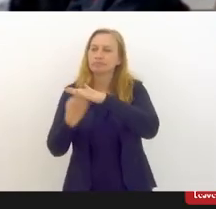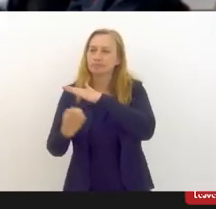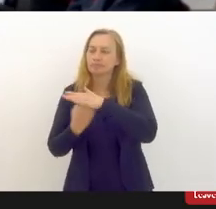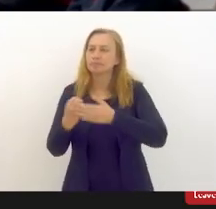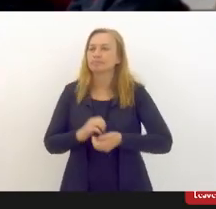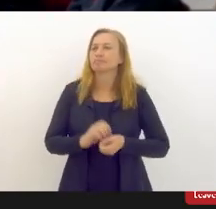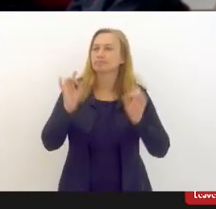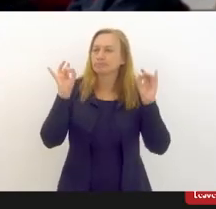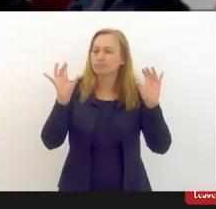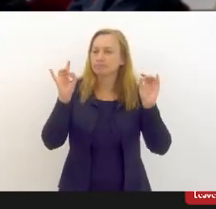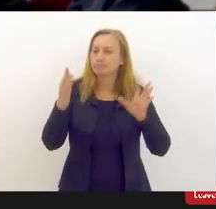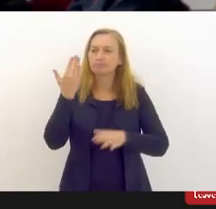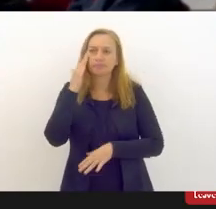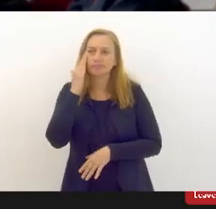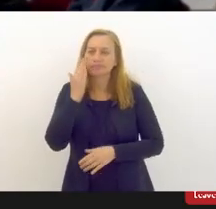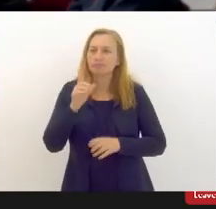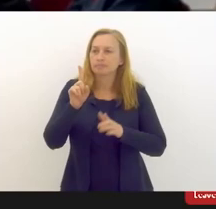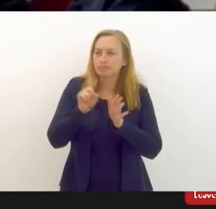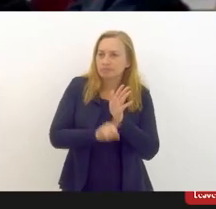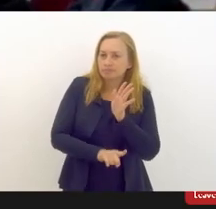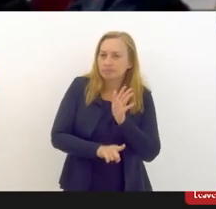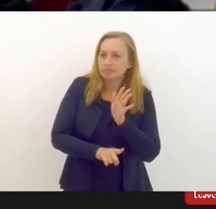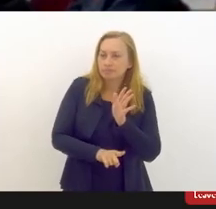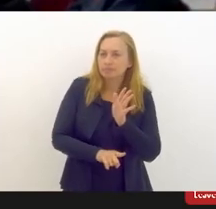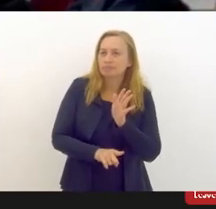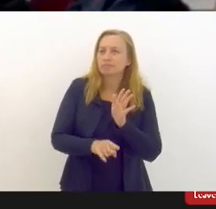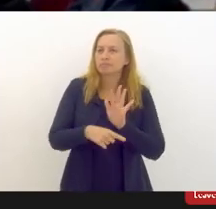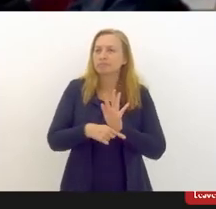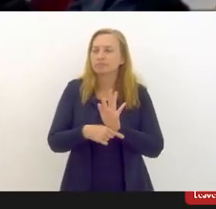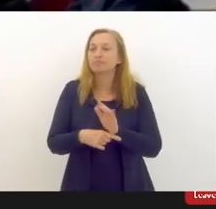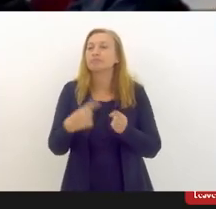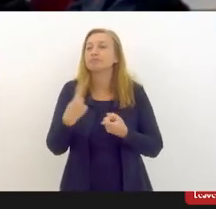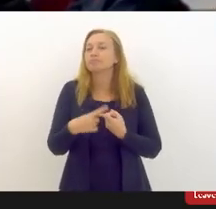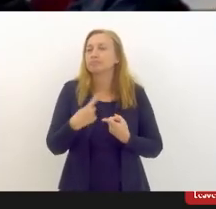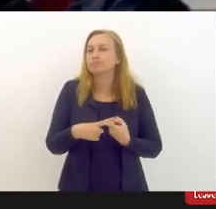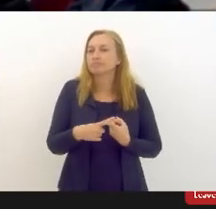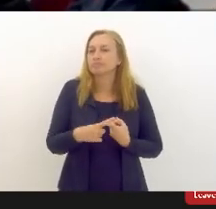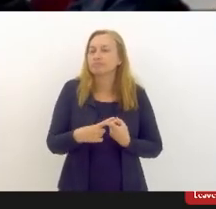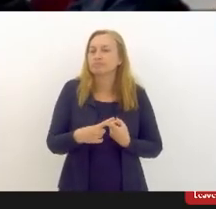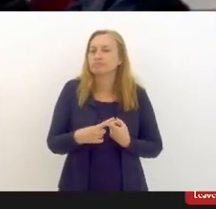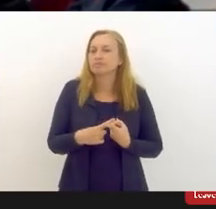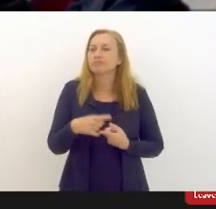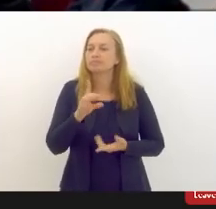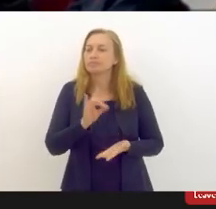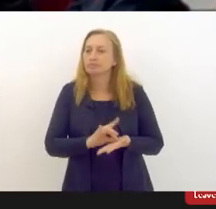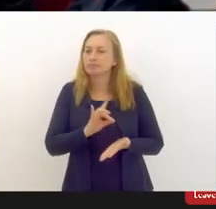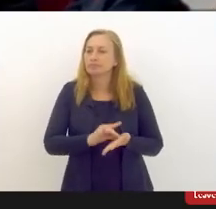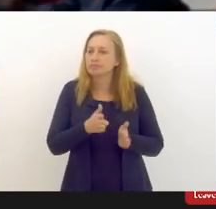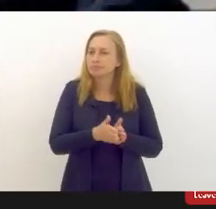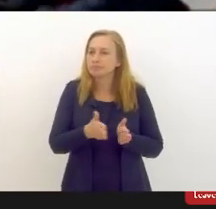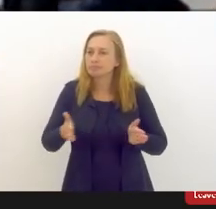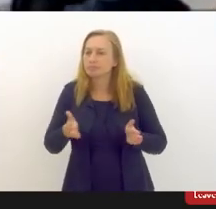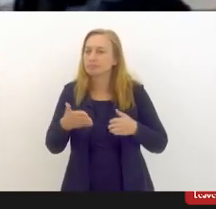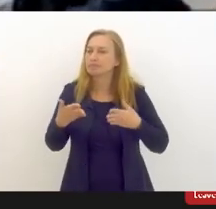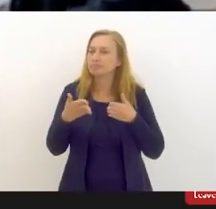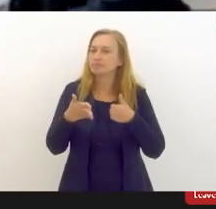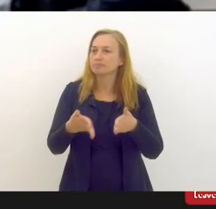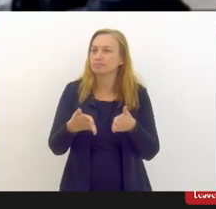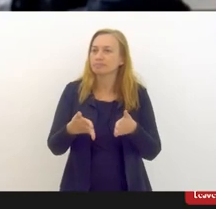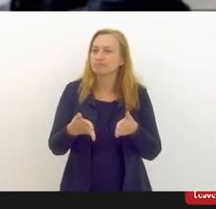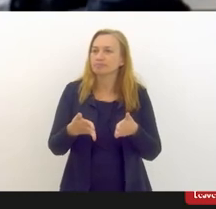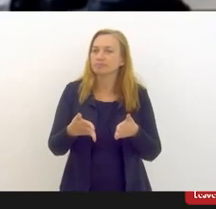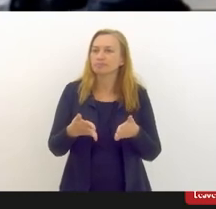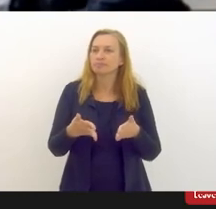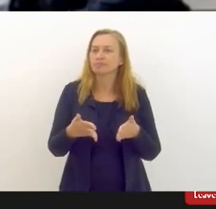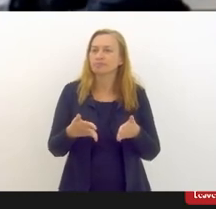isso, no nosso entendimento, vai diminuir o déficit de atendimento, porque realmente é um processo de centralização, ele